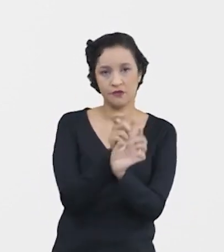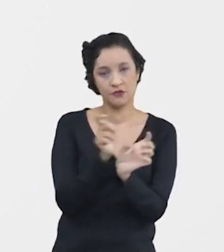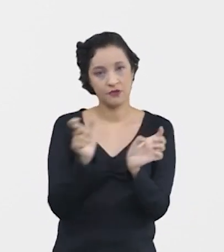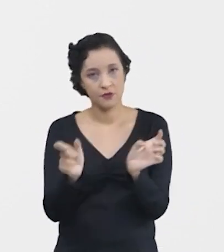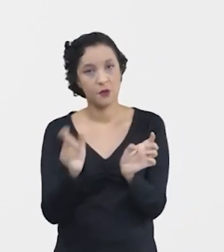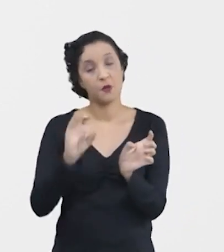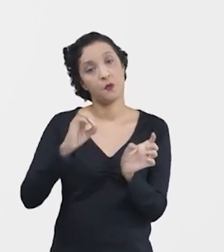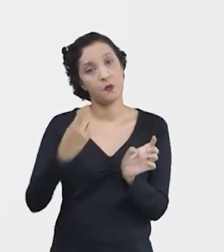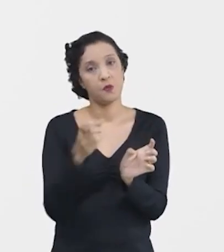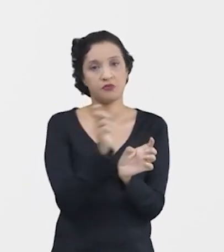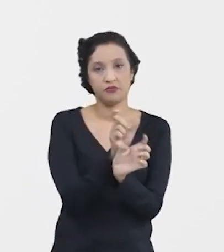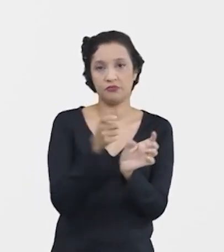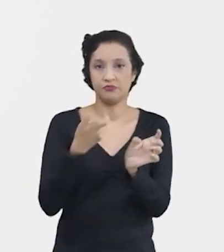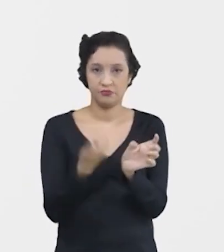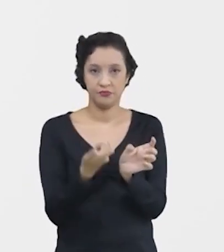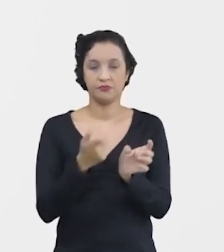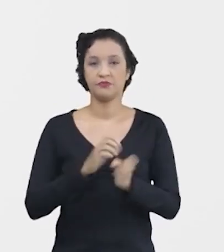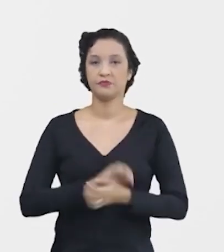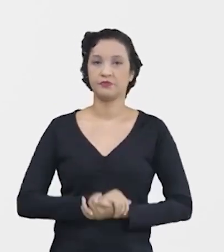conotativo.